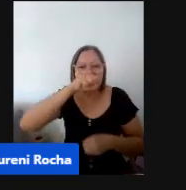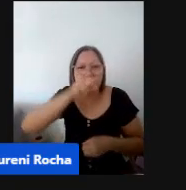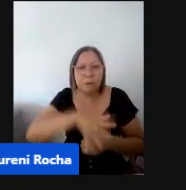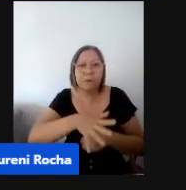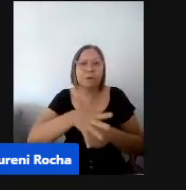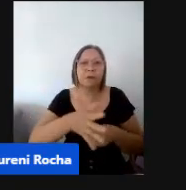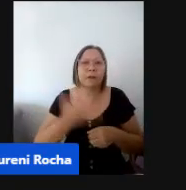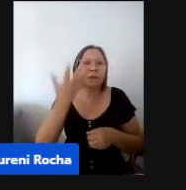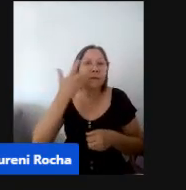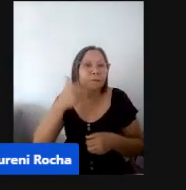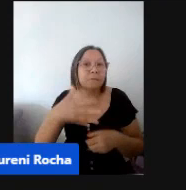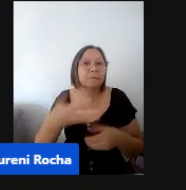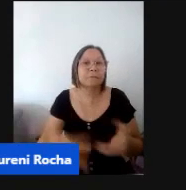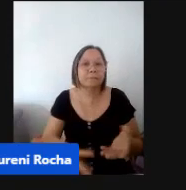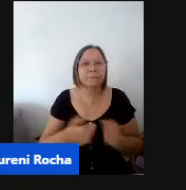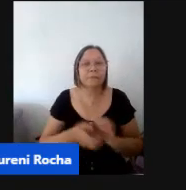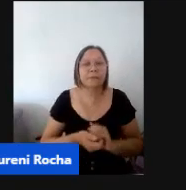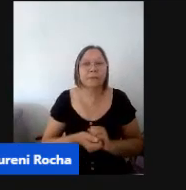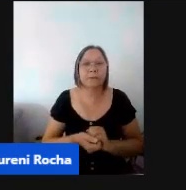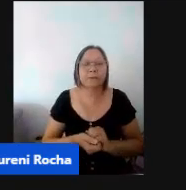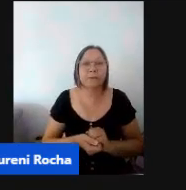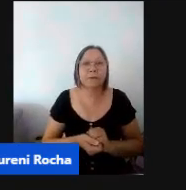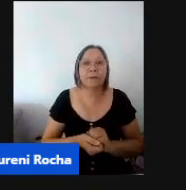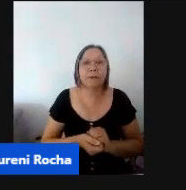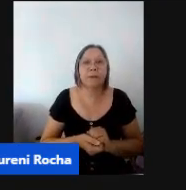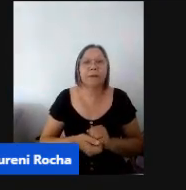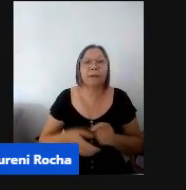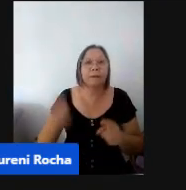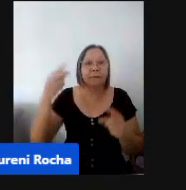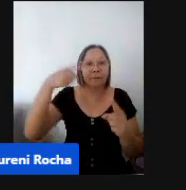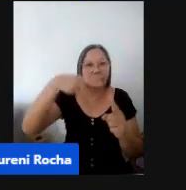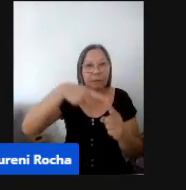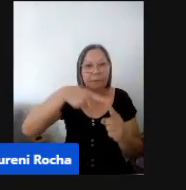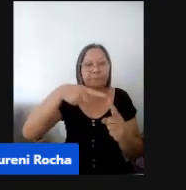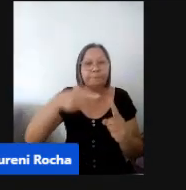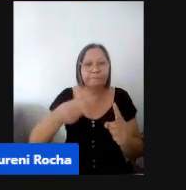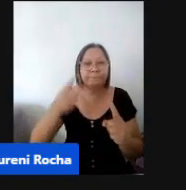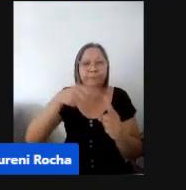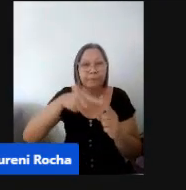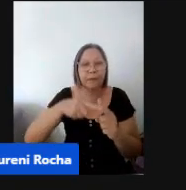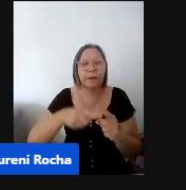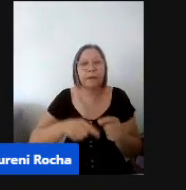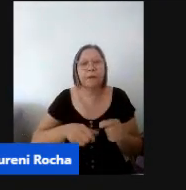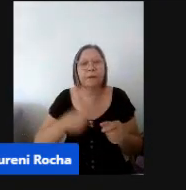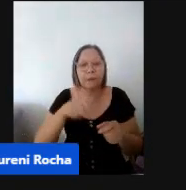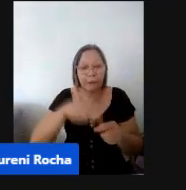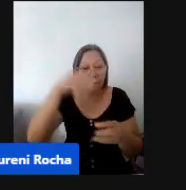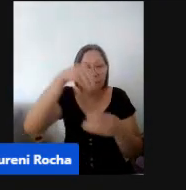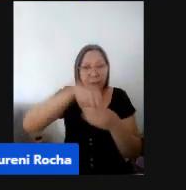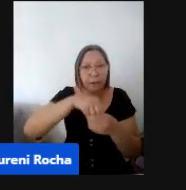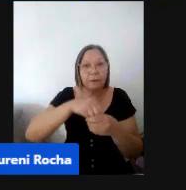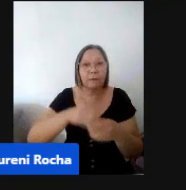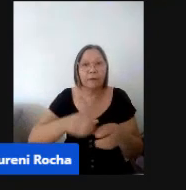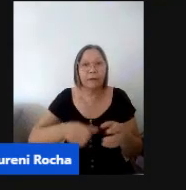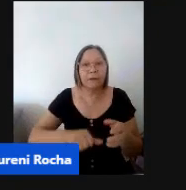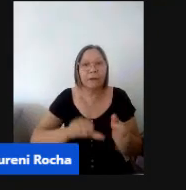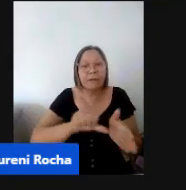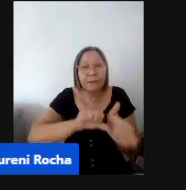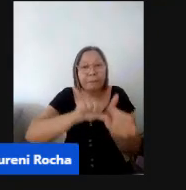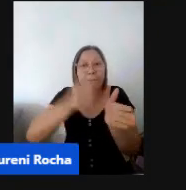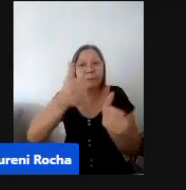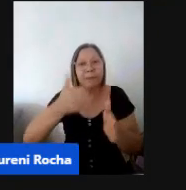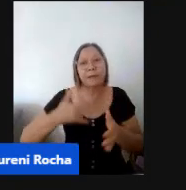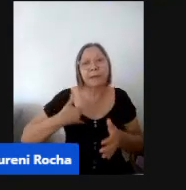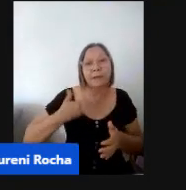curriculares nacionais, nós temos ali, desde a primeira idade, que a criança está na educação infantil, informações sobre o